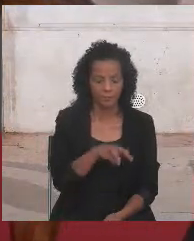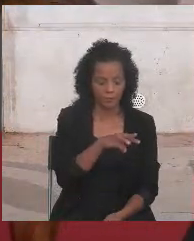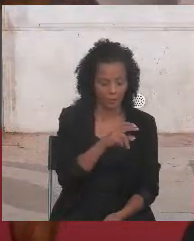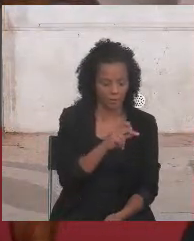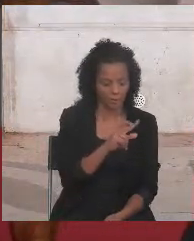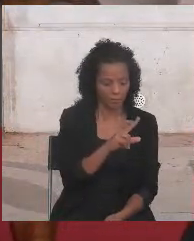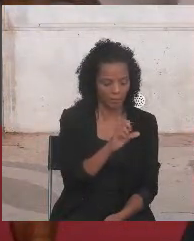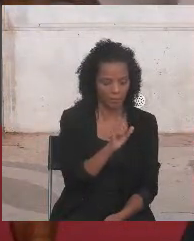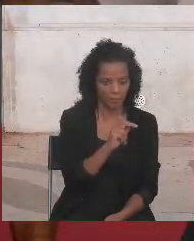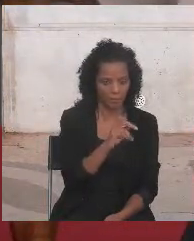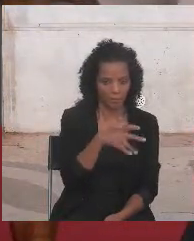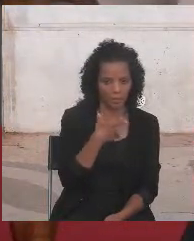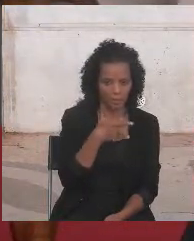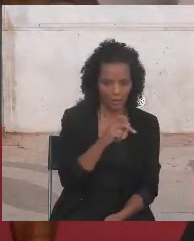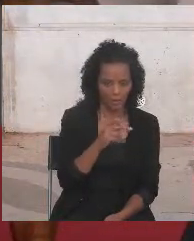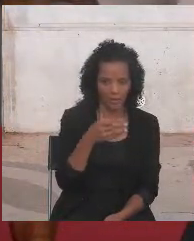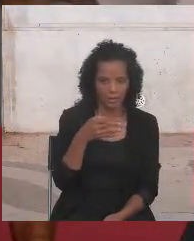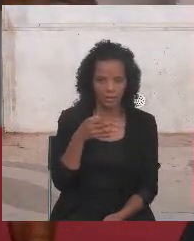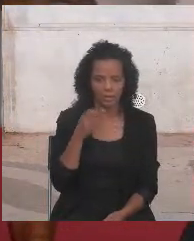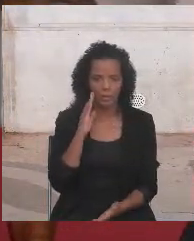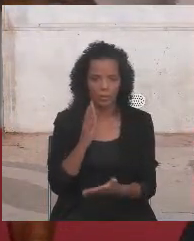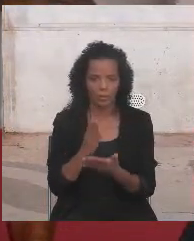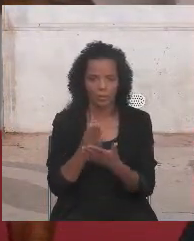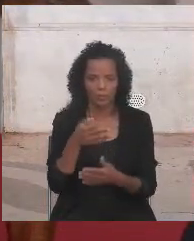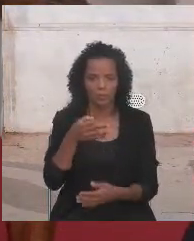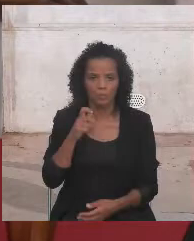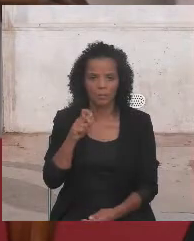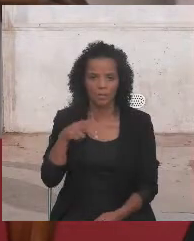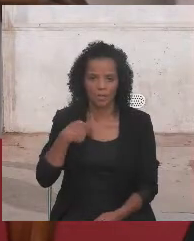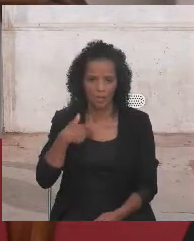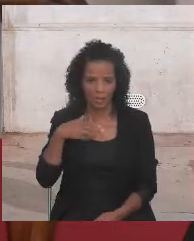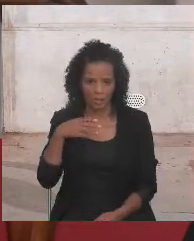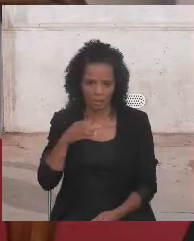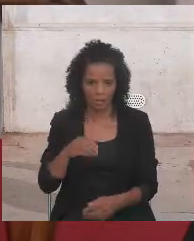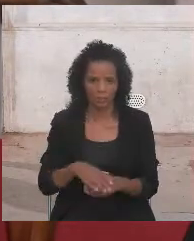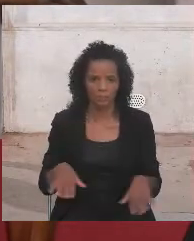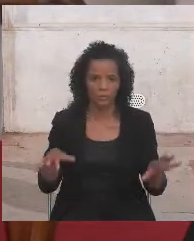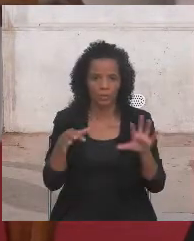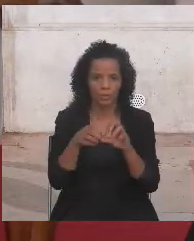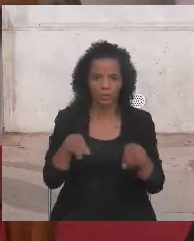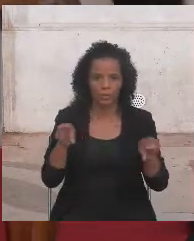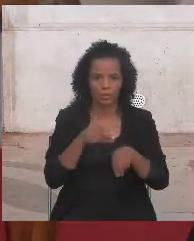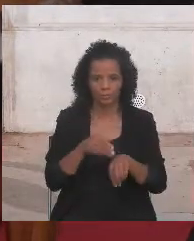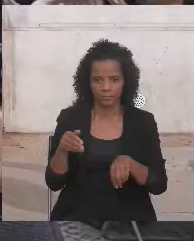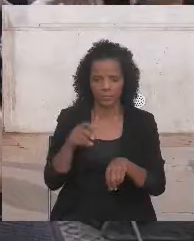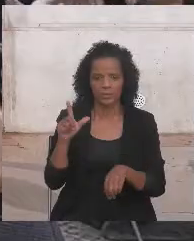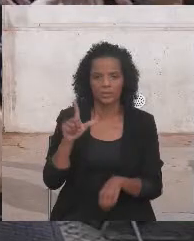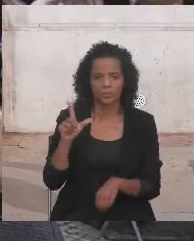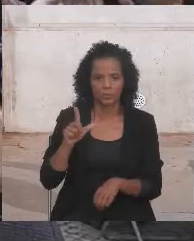Margarida Isabel Paulino Bentes Penedo, Coligação Novos Tempos, Lisboa.